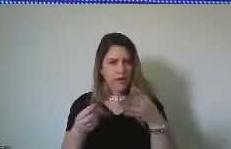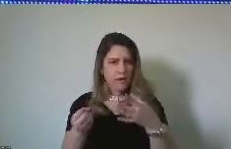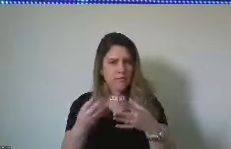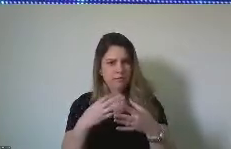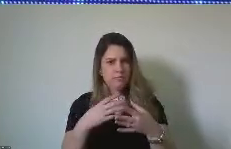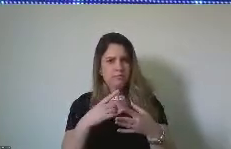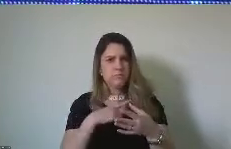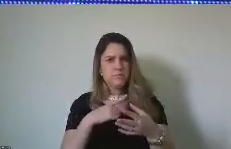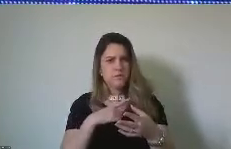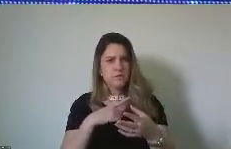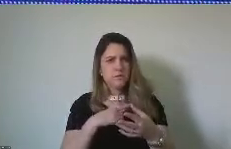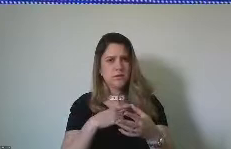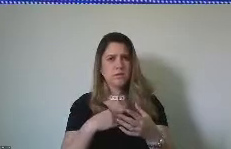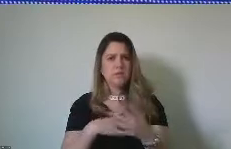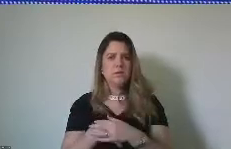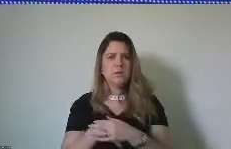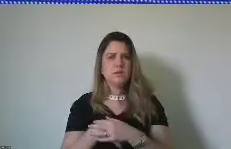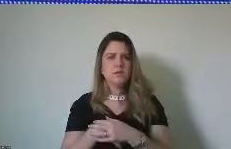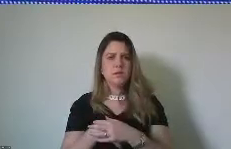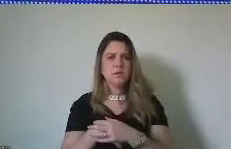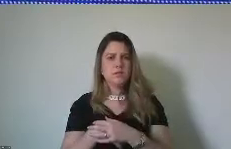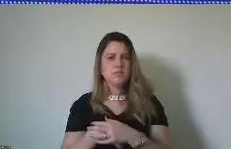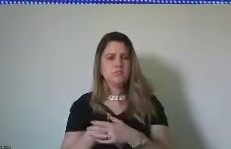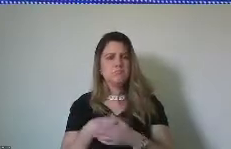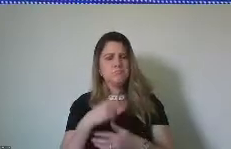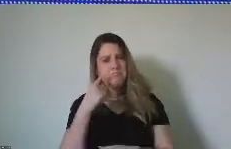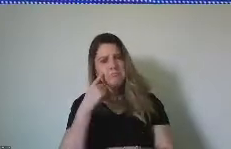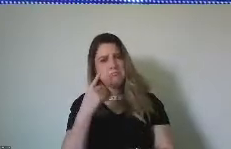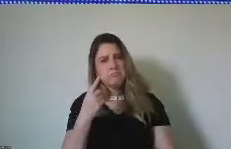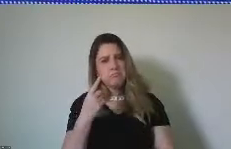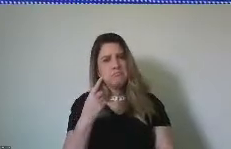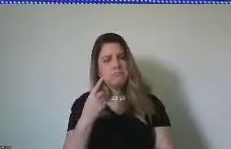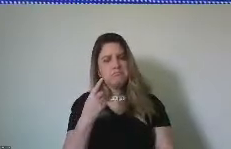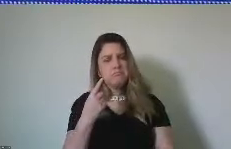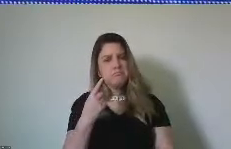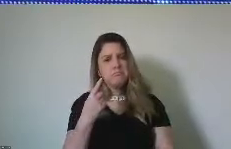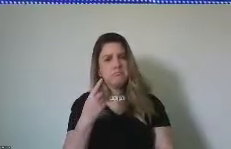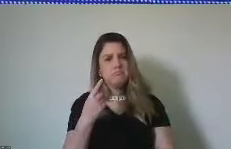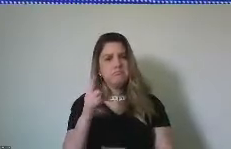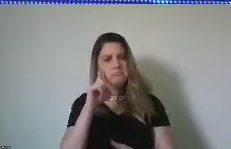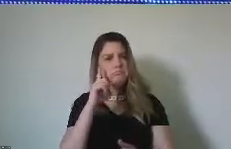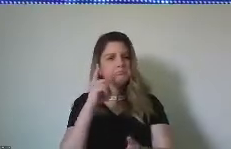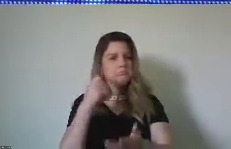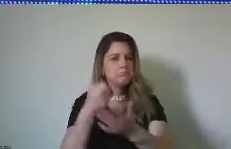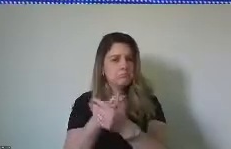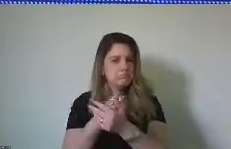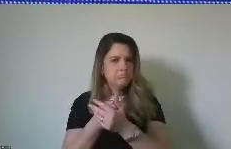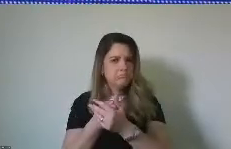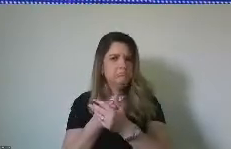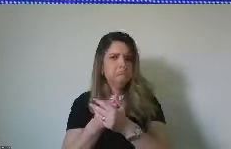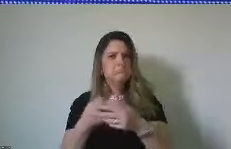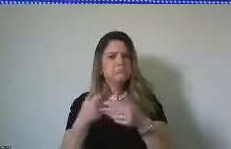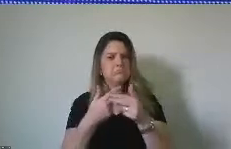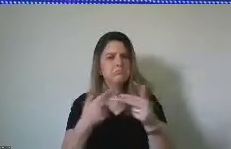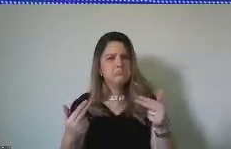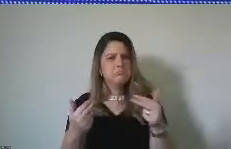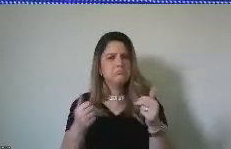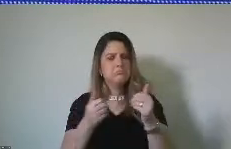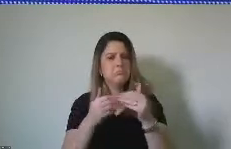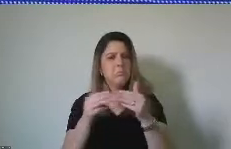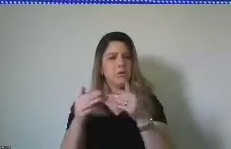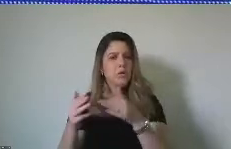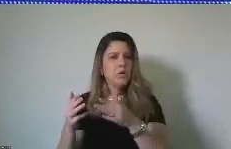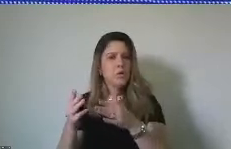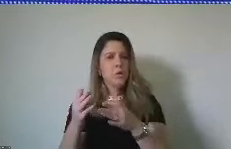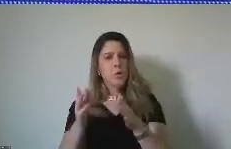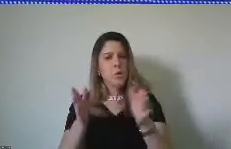em 2042 e eu diria que por uma determinação do ministério de minas de energia caberá anel no momento do